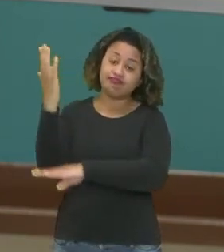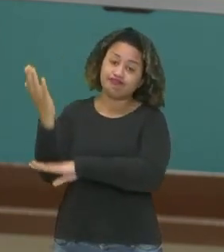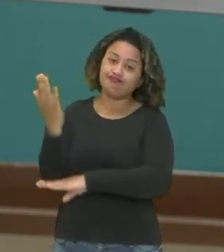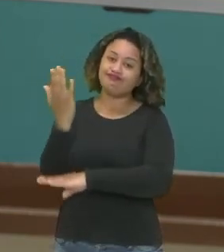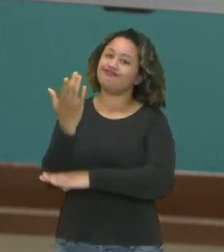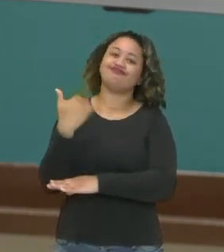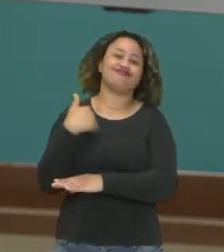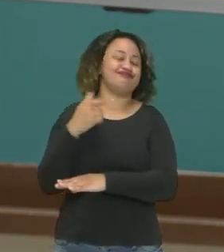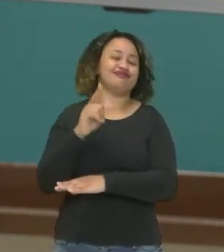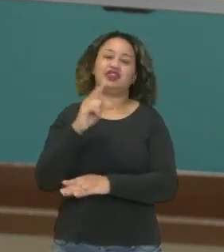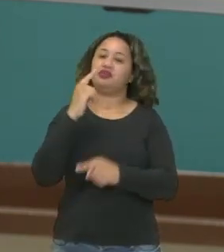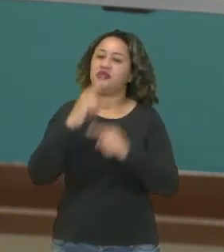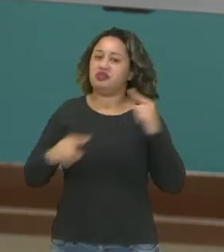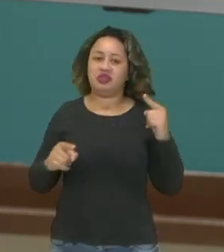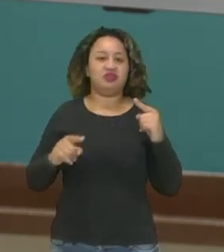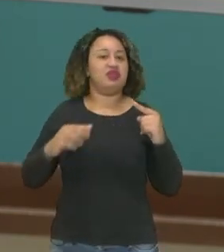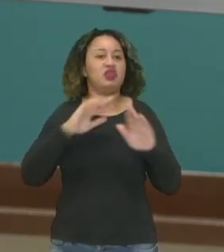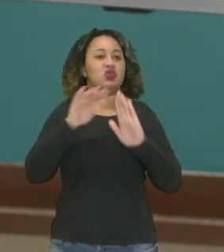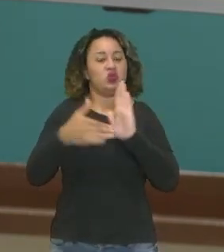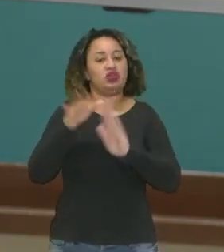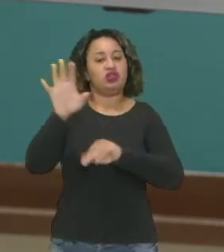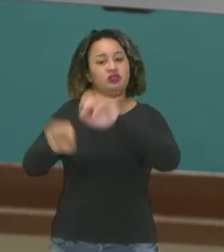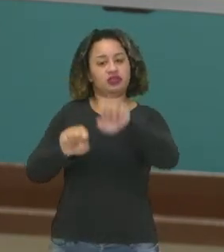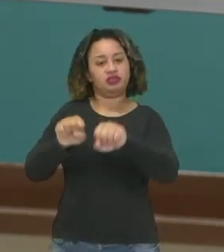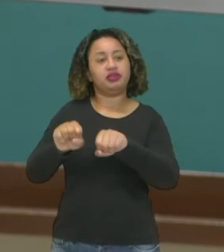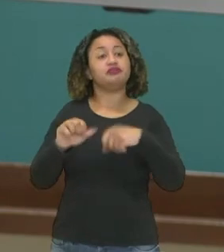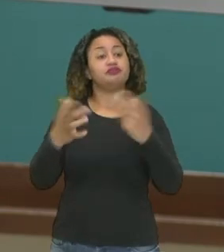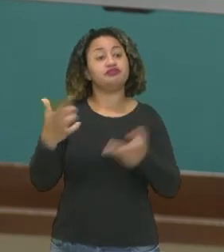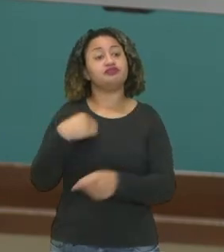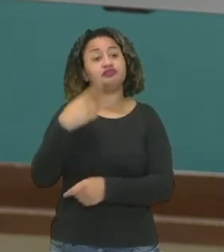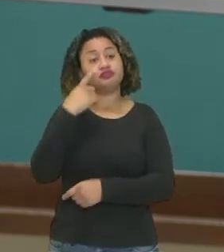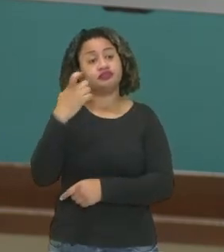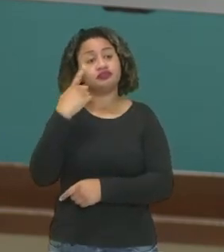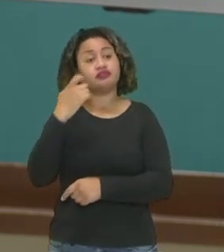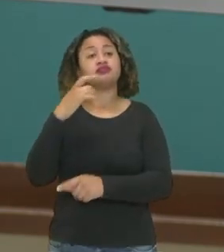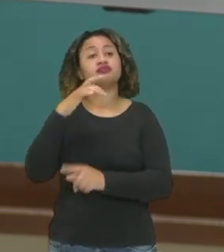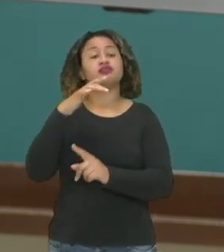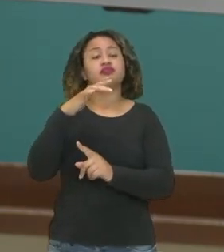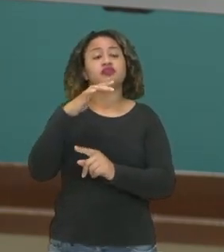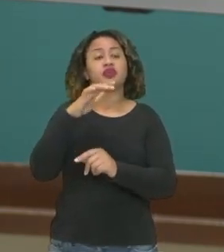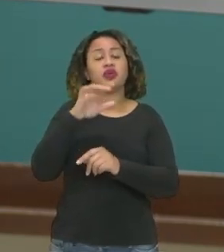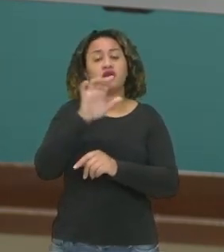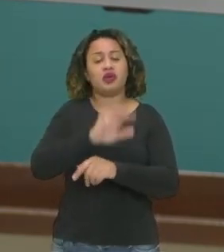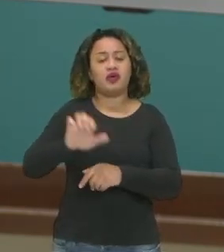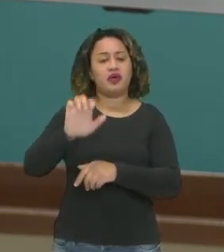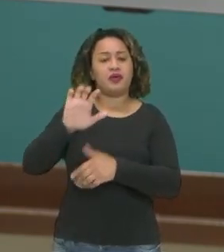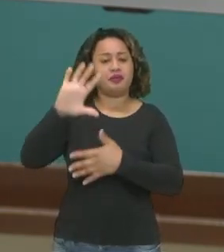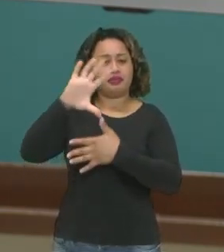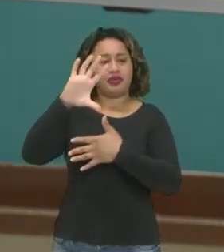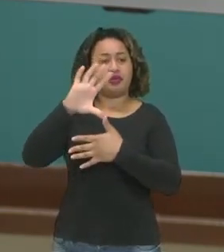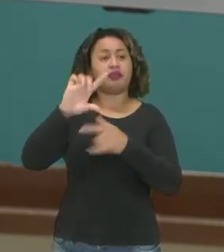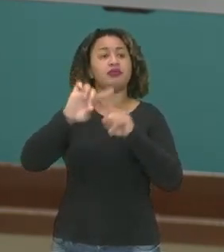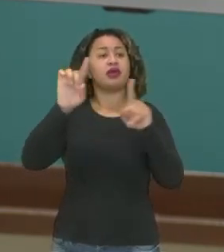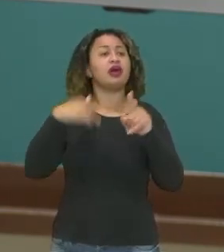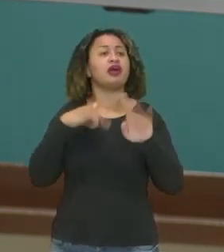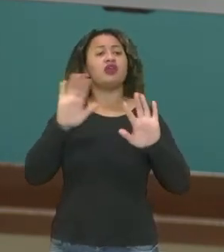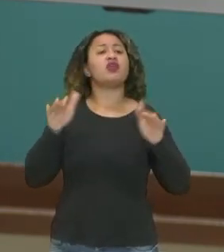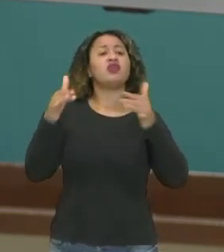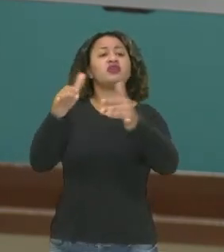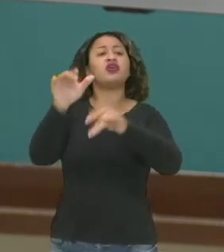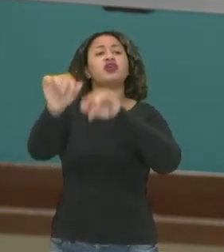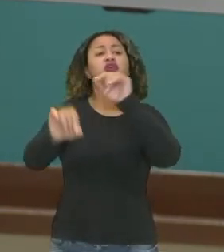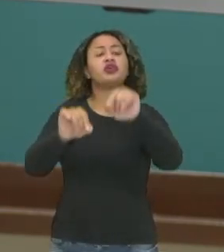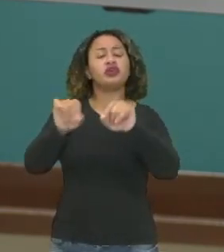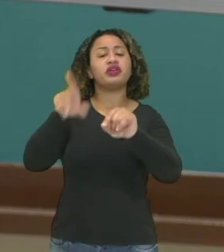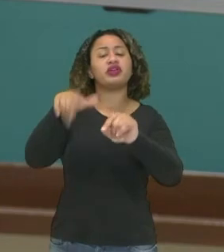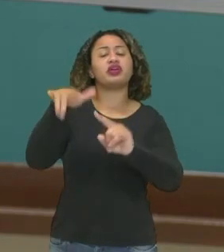ilegais. Nem tudo você pode retirar. Então, é interessante esse mapa. Mas eu quero chamar a atenção de vocês aqui, ó, do nosso Paraná, que você tem